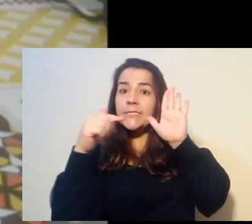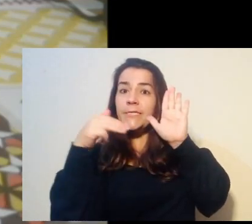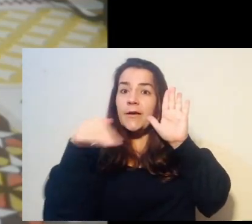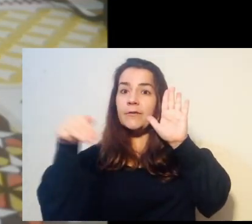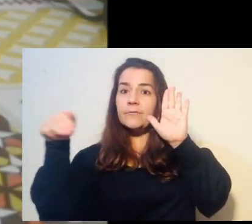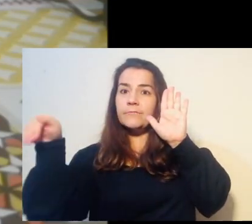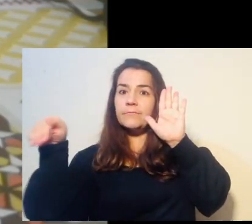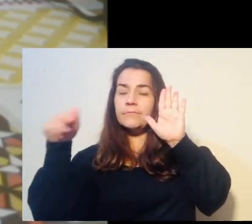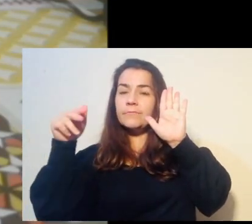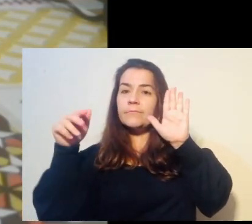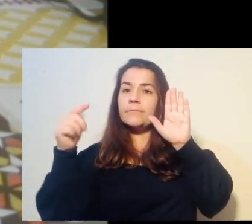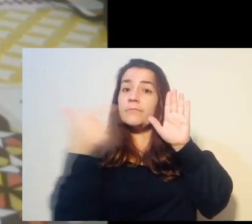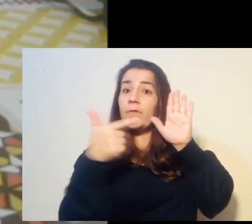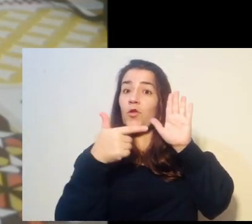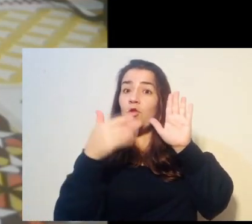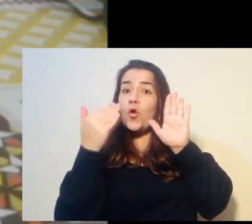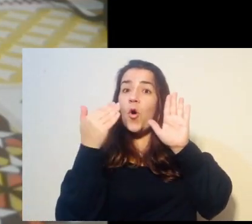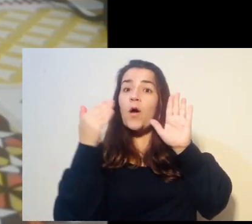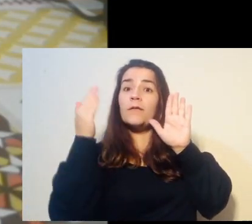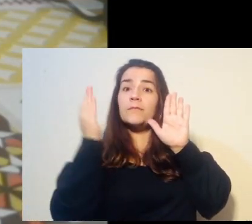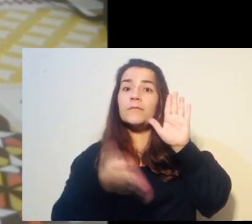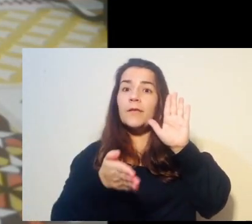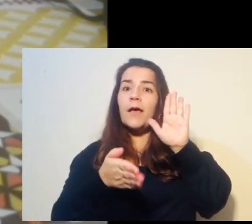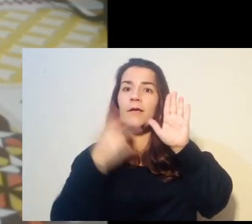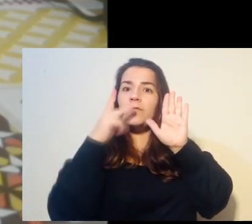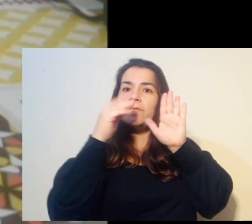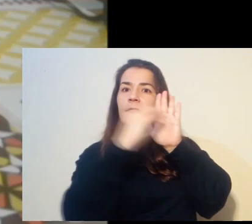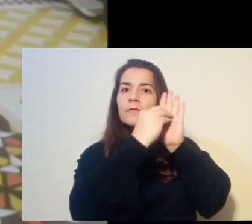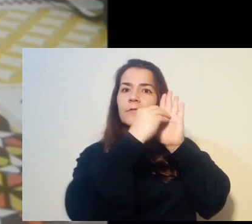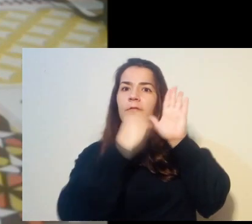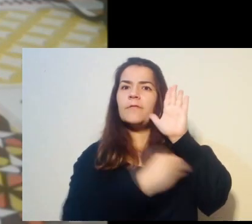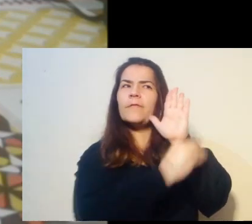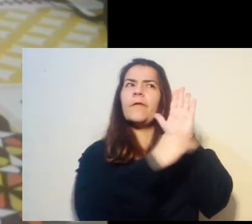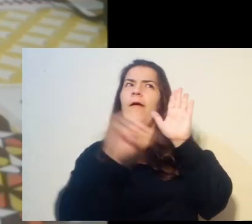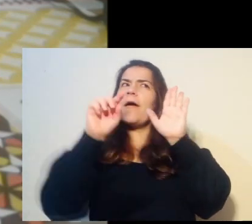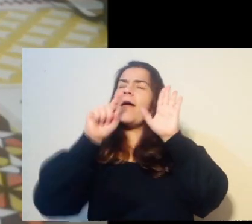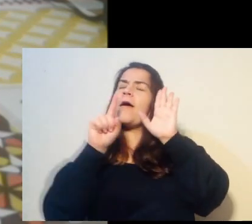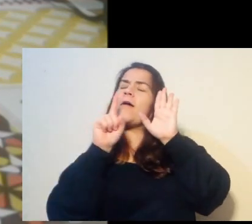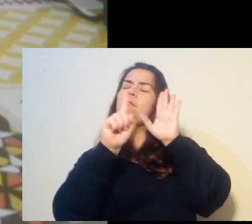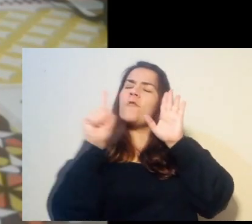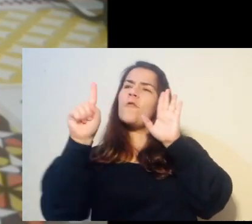mm. 2/3 de 17 mm dá